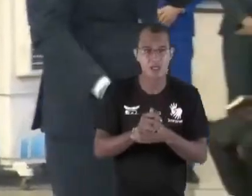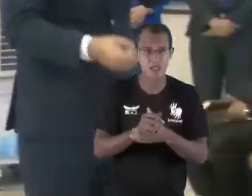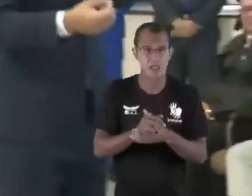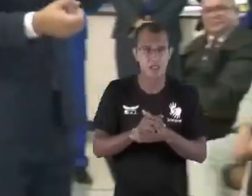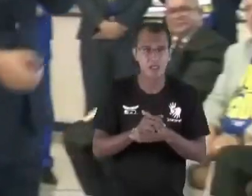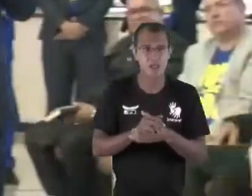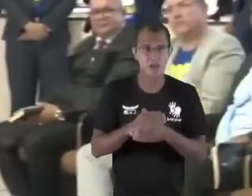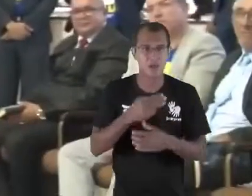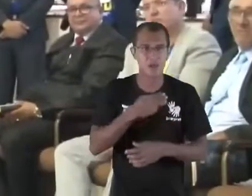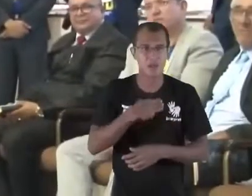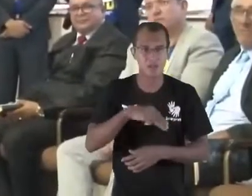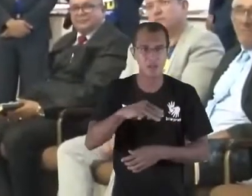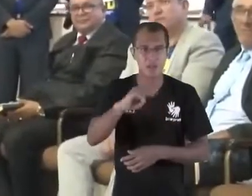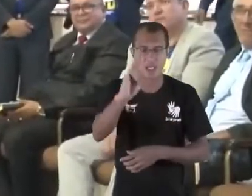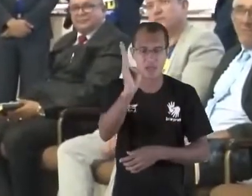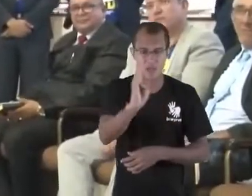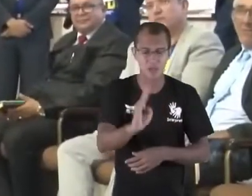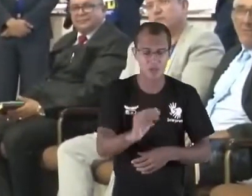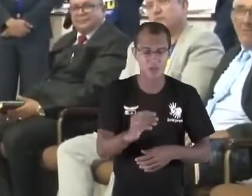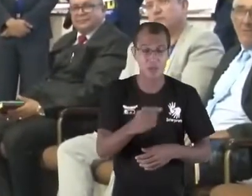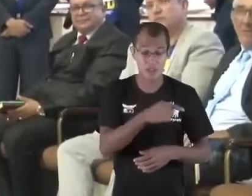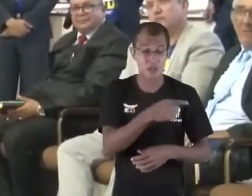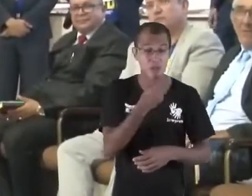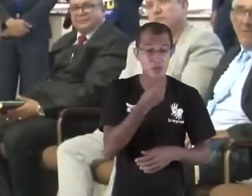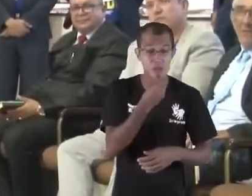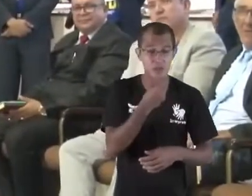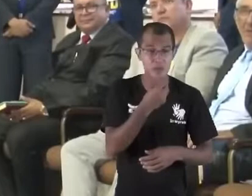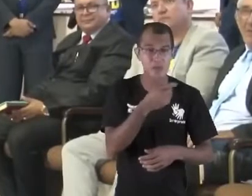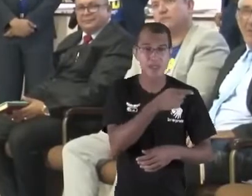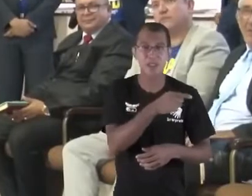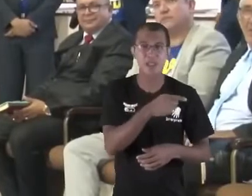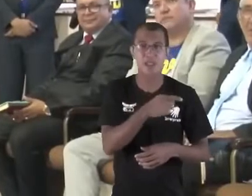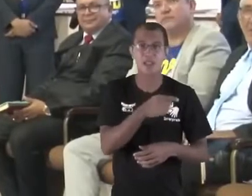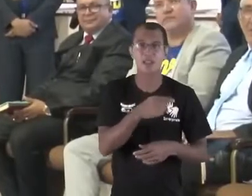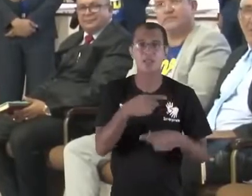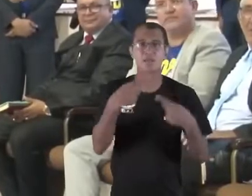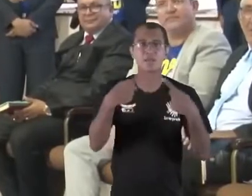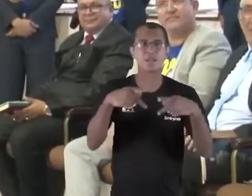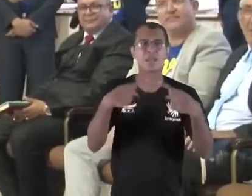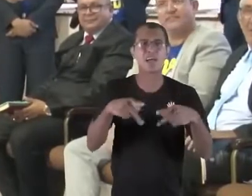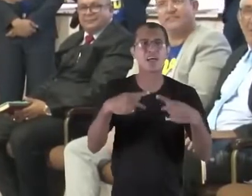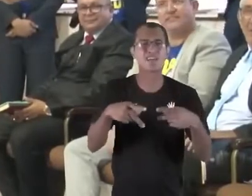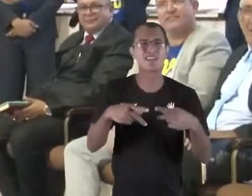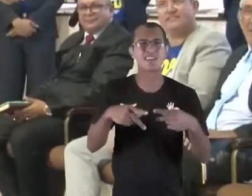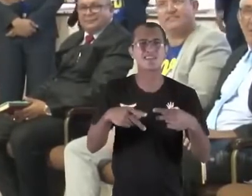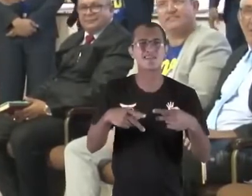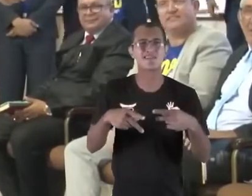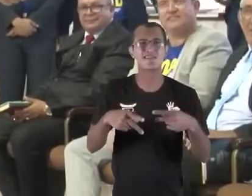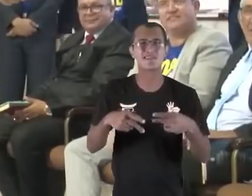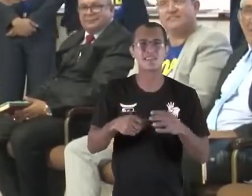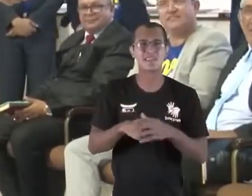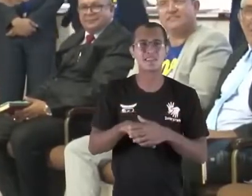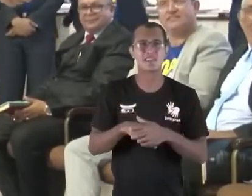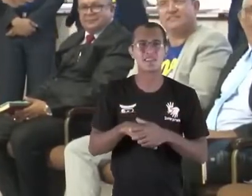Um missionário gago. Mas quando pregava, não gaguejava.